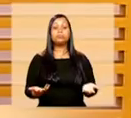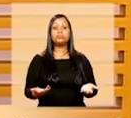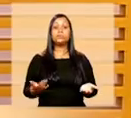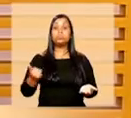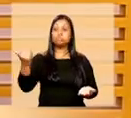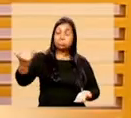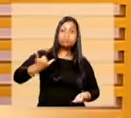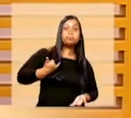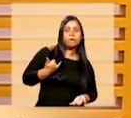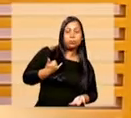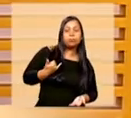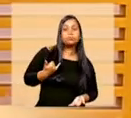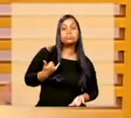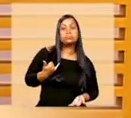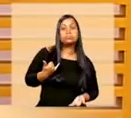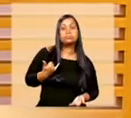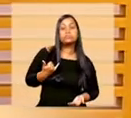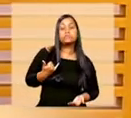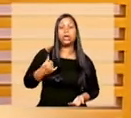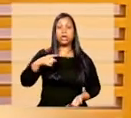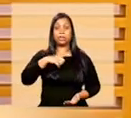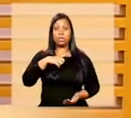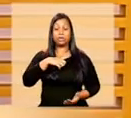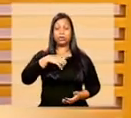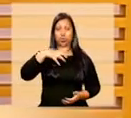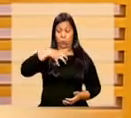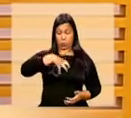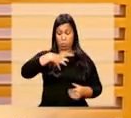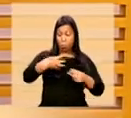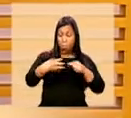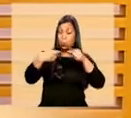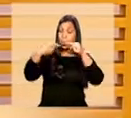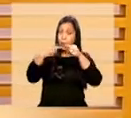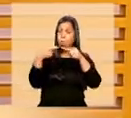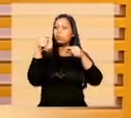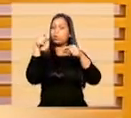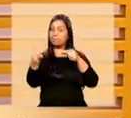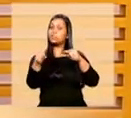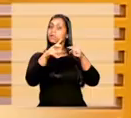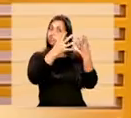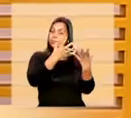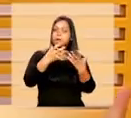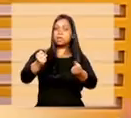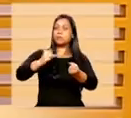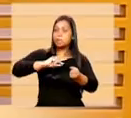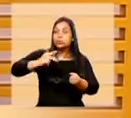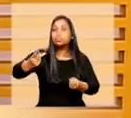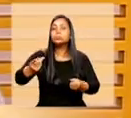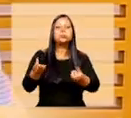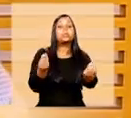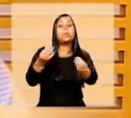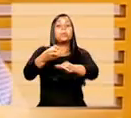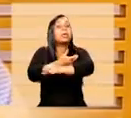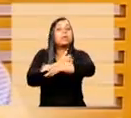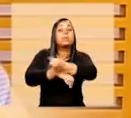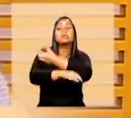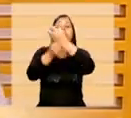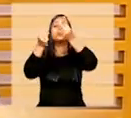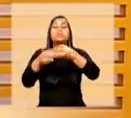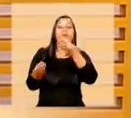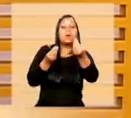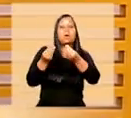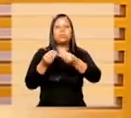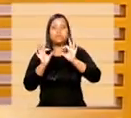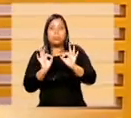Chegou a notícia que tinha um órgão compatível, que você ia receber, você ia ser transplantada. Como é que foi a emoção na hora?